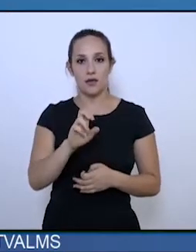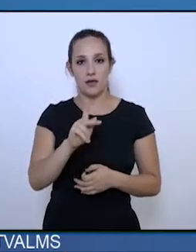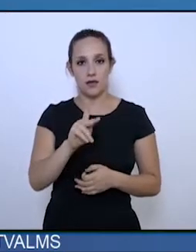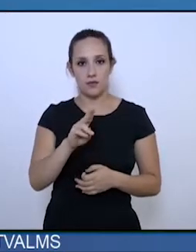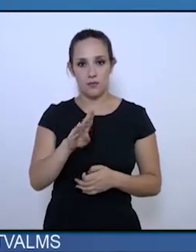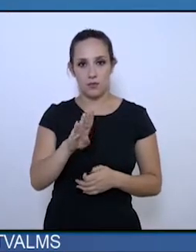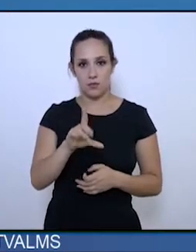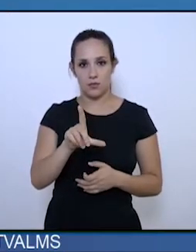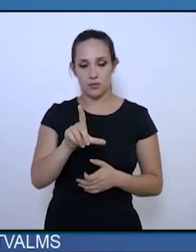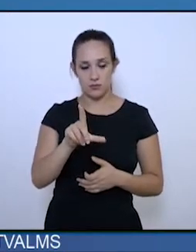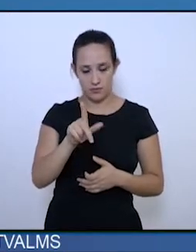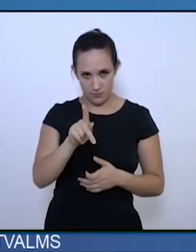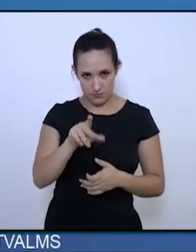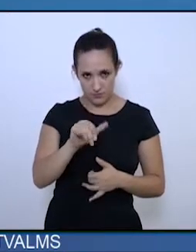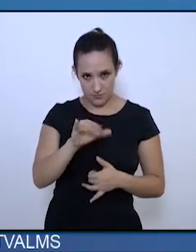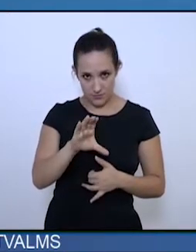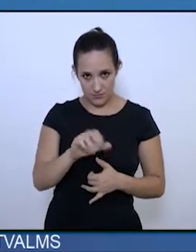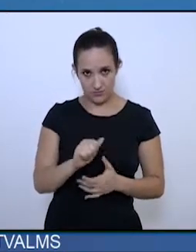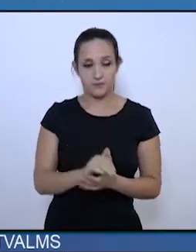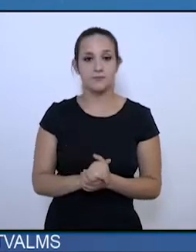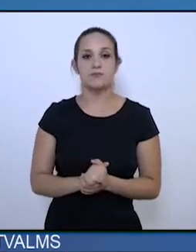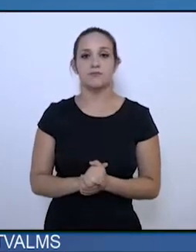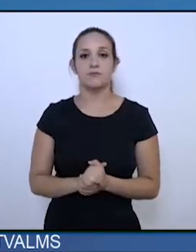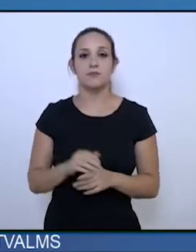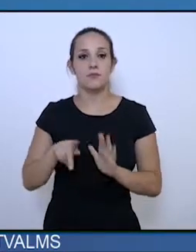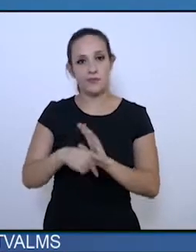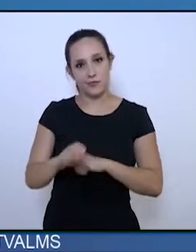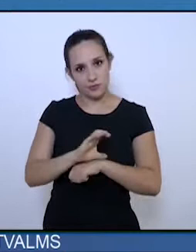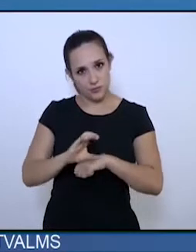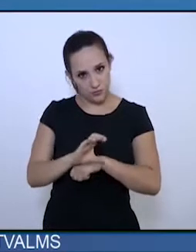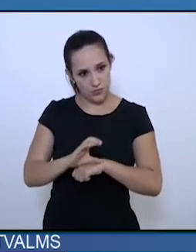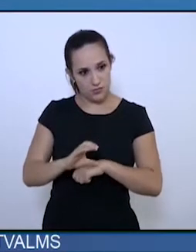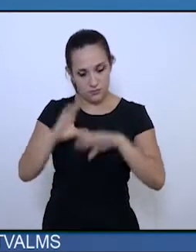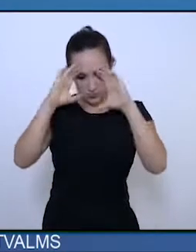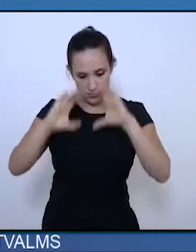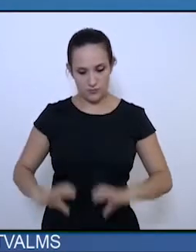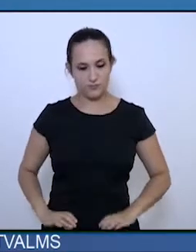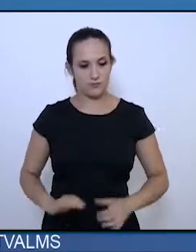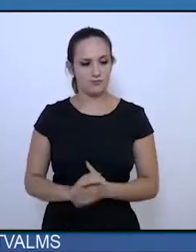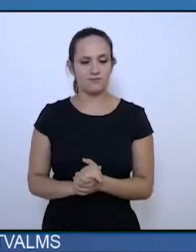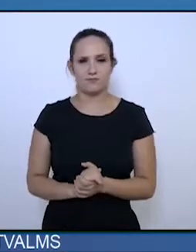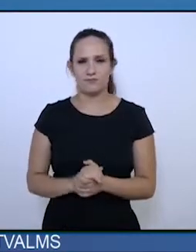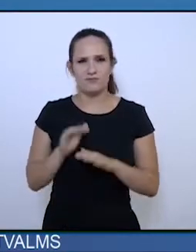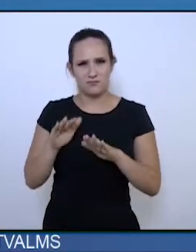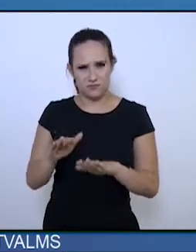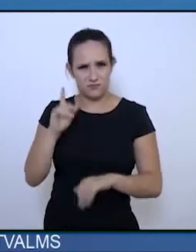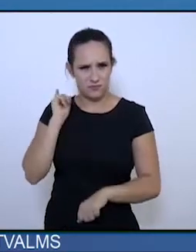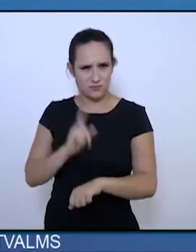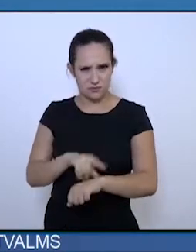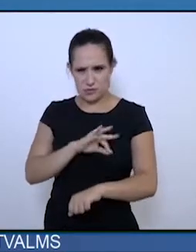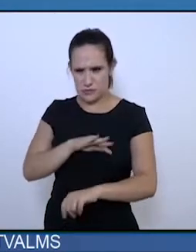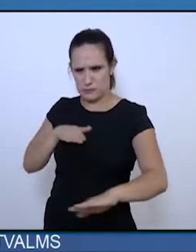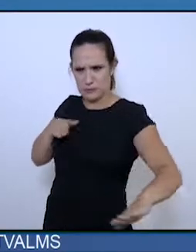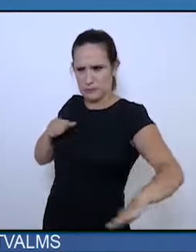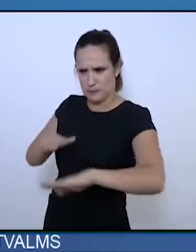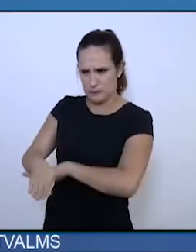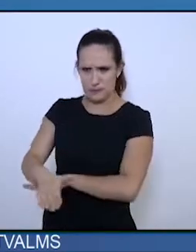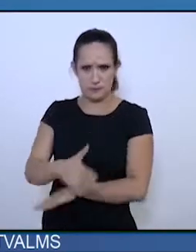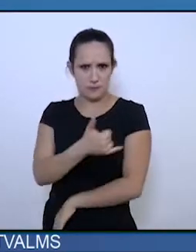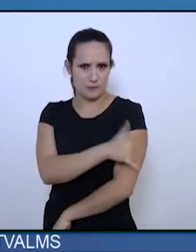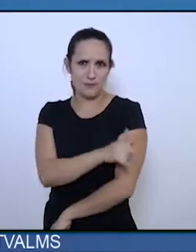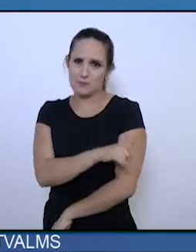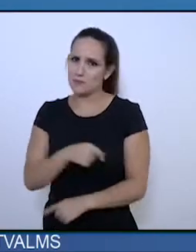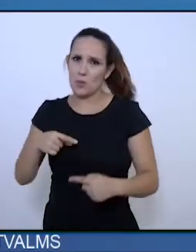90 e 91 da Constituição Cidadã. A intervenção não se fundamenta nas hipóteses previstas do